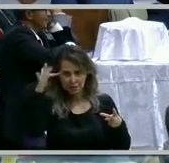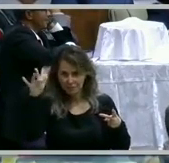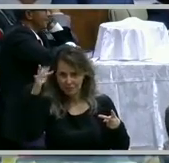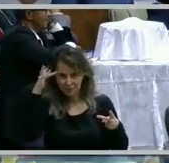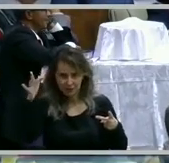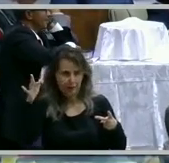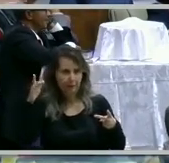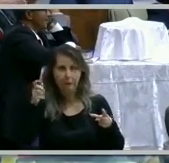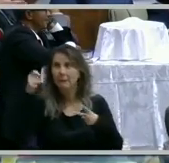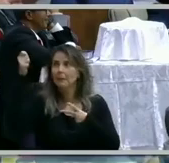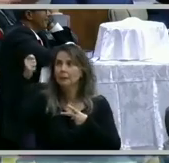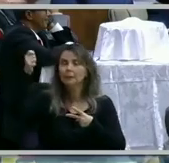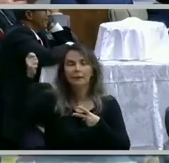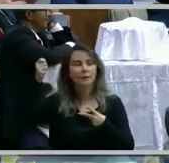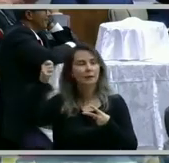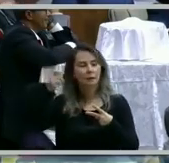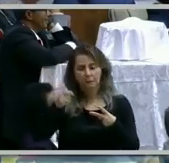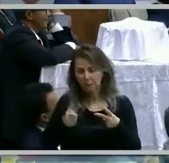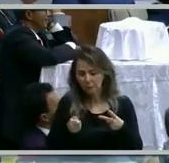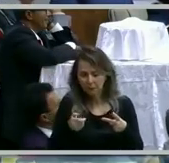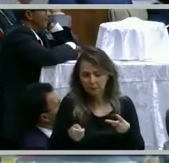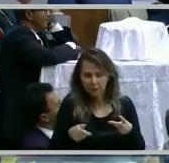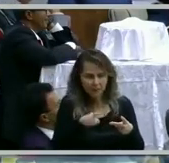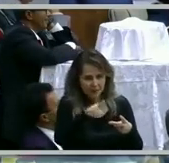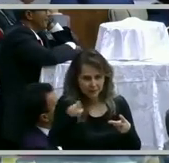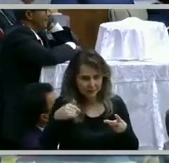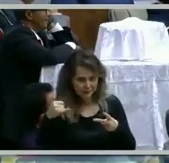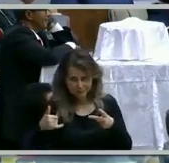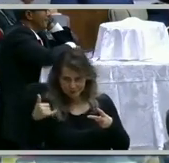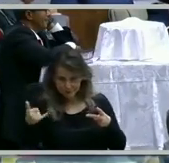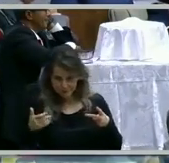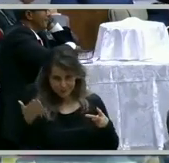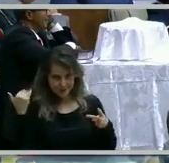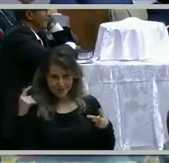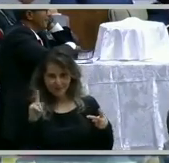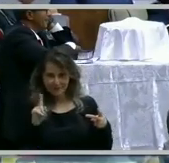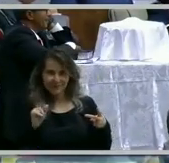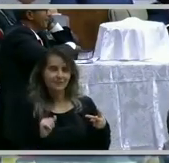pipa, bola de fone, bola de gude, né? E...